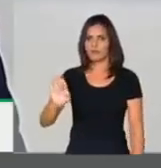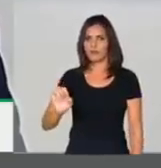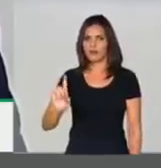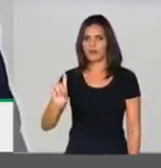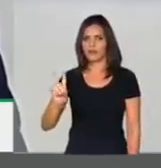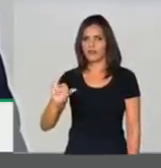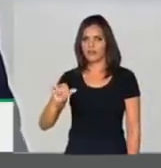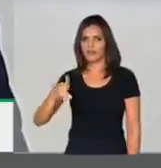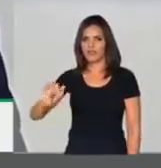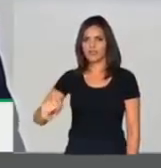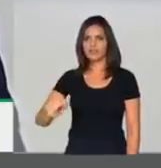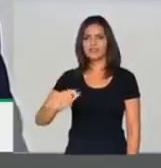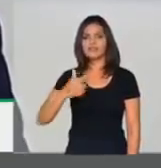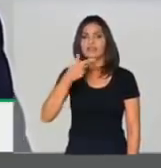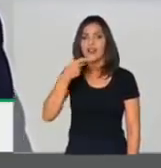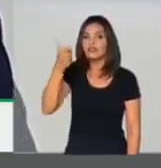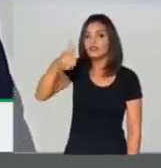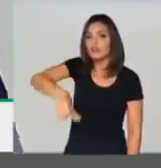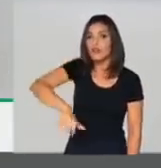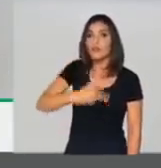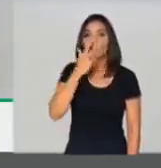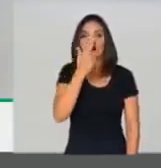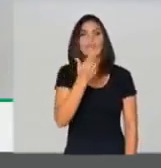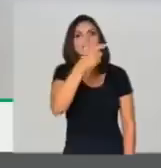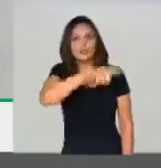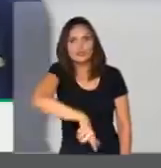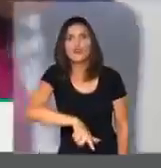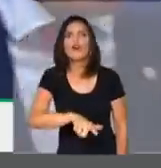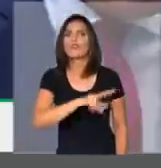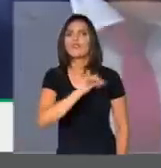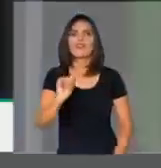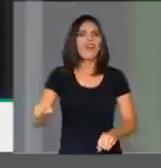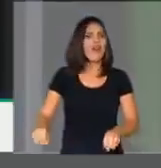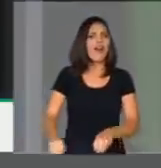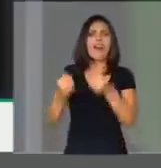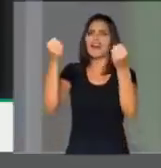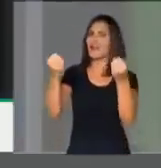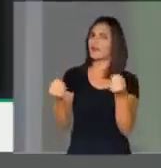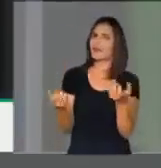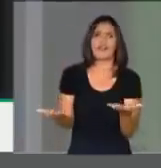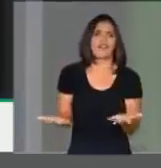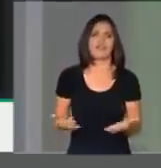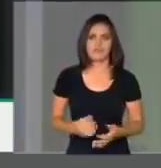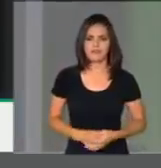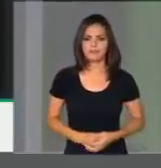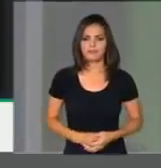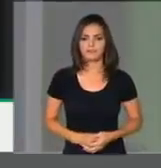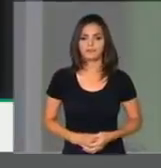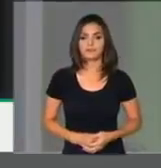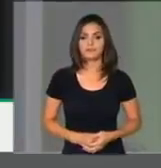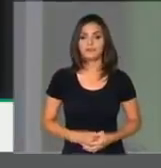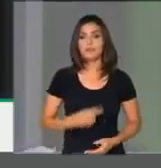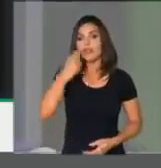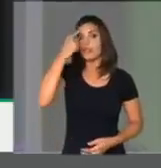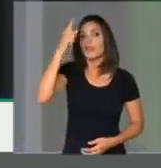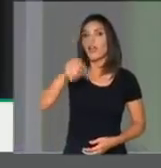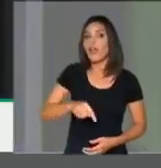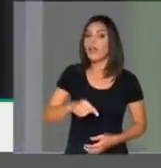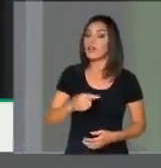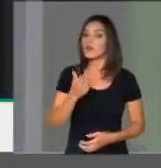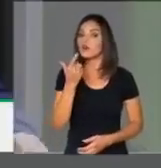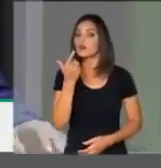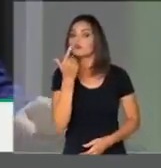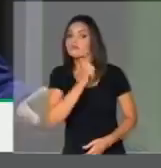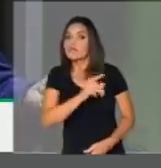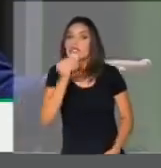do Noé, mas o Noé não está dentro da arca. Excelente. A ideia, a possibilidade de uma comissão geral. E vamos